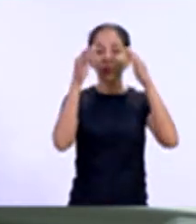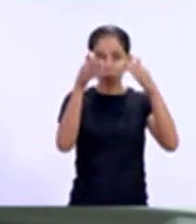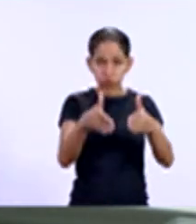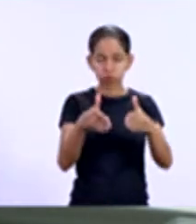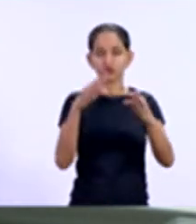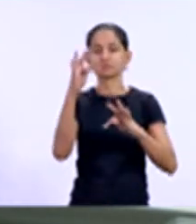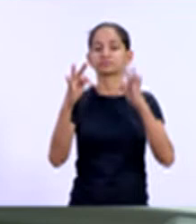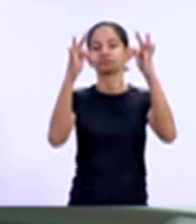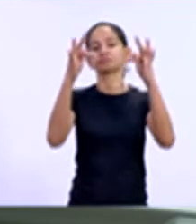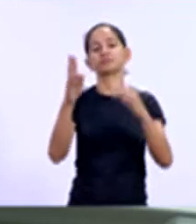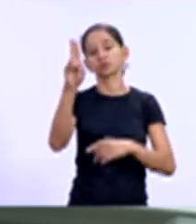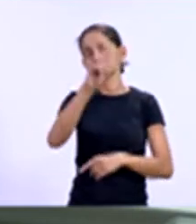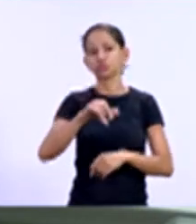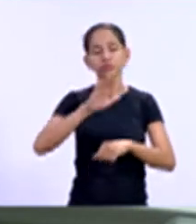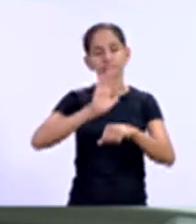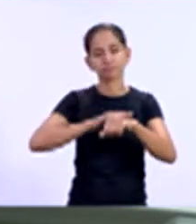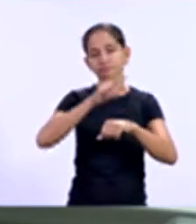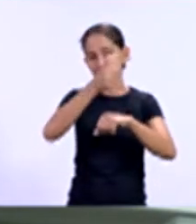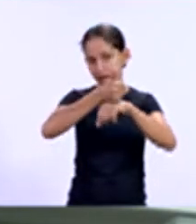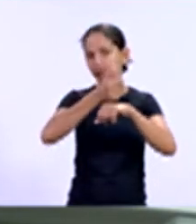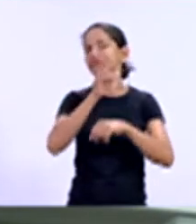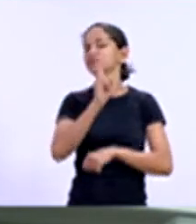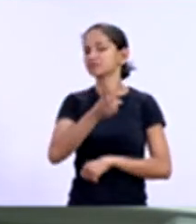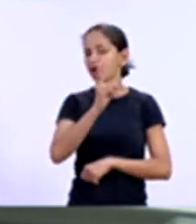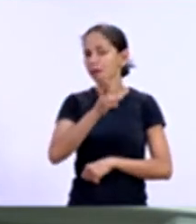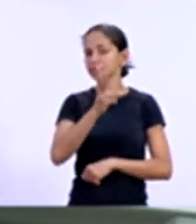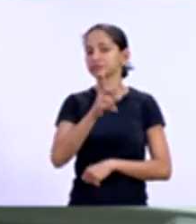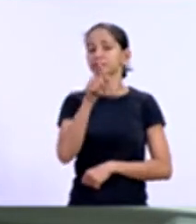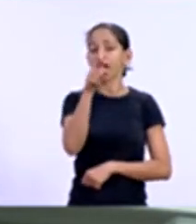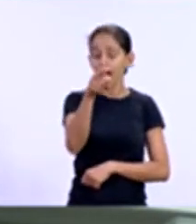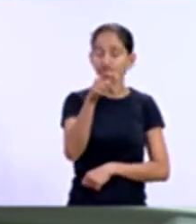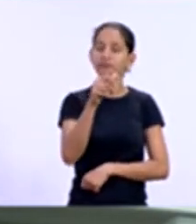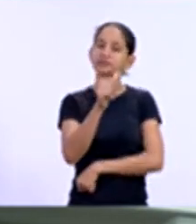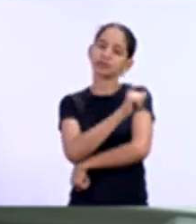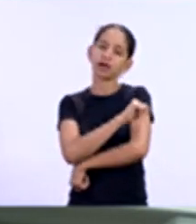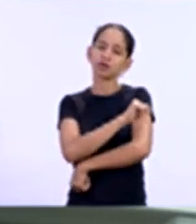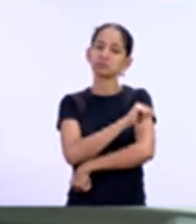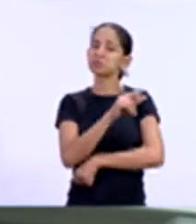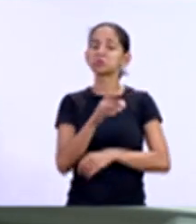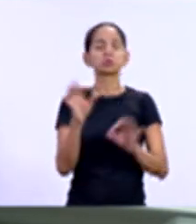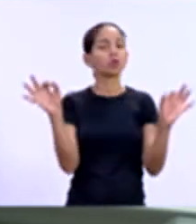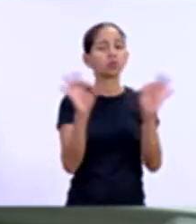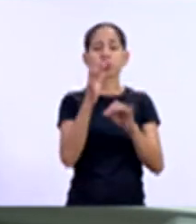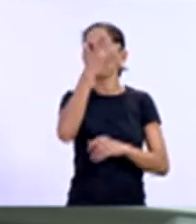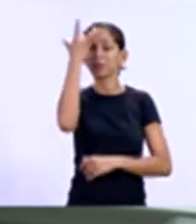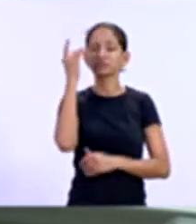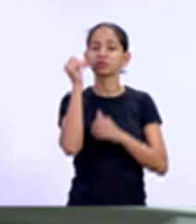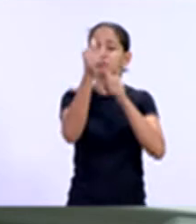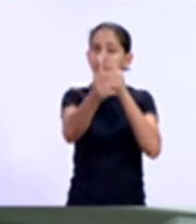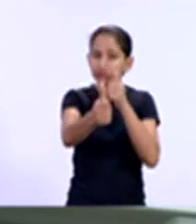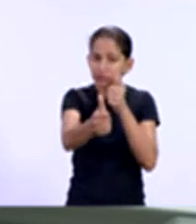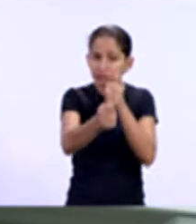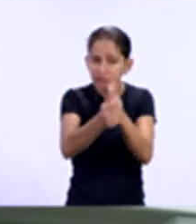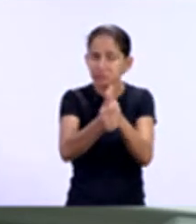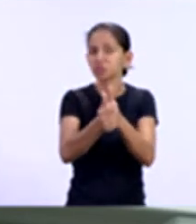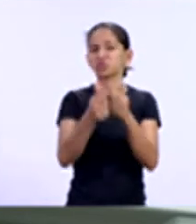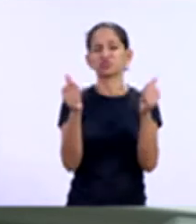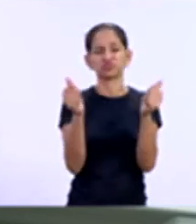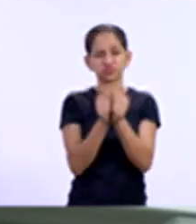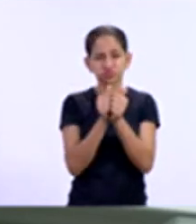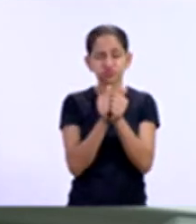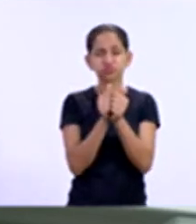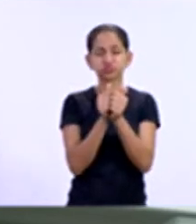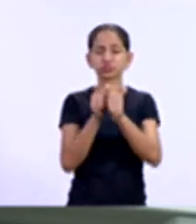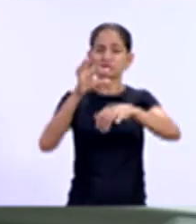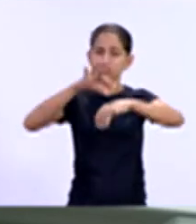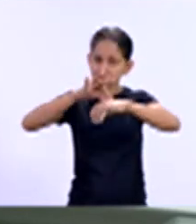recursos tecnológicos. Geralmente, o estudante ele não tem um acompanhamento de tutores, não tem encontro presencial. Então,